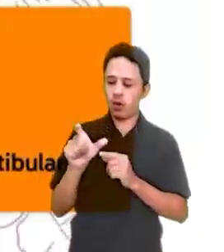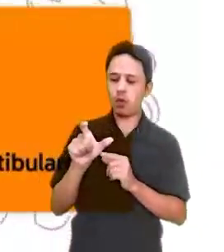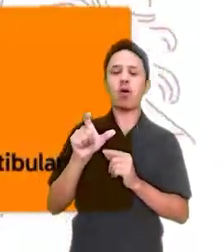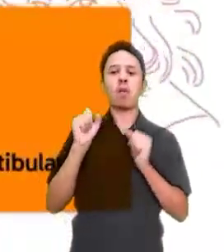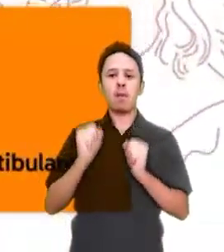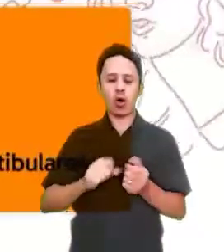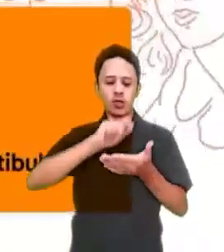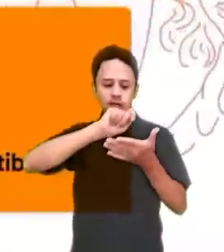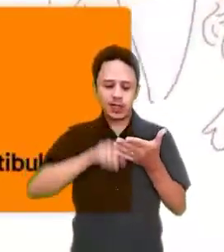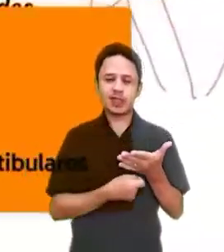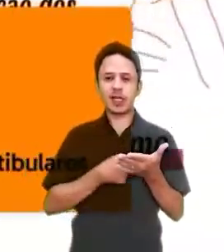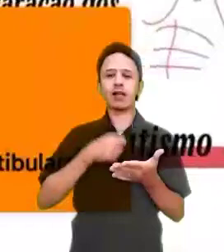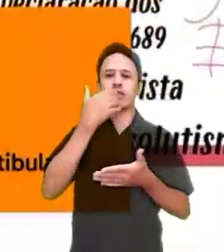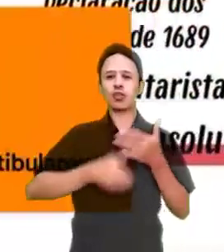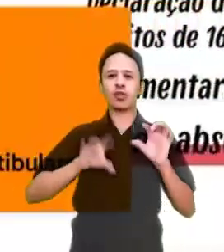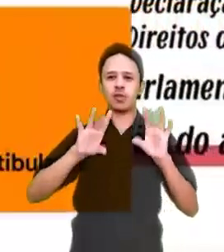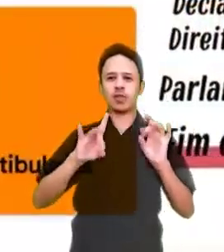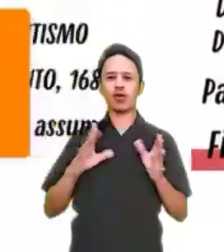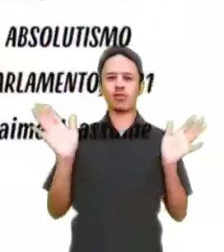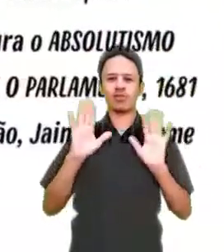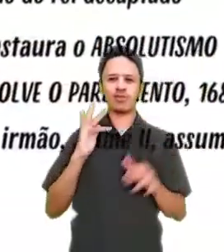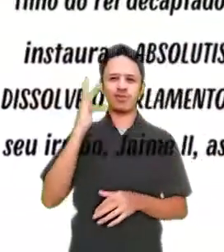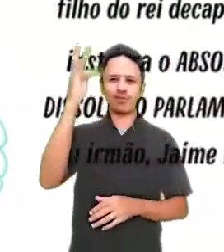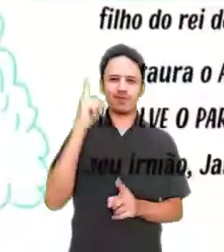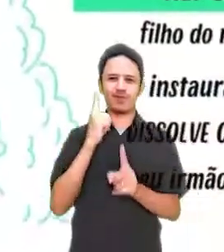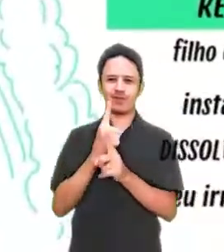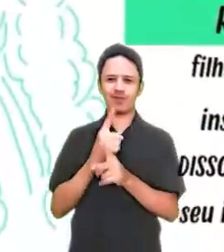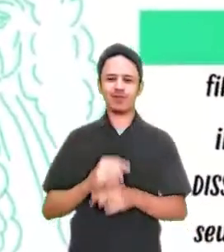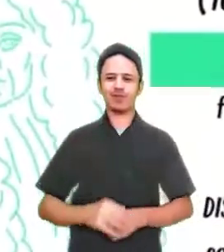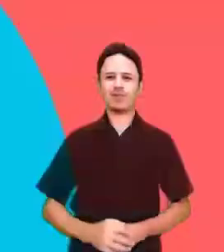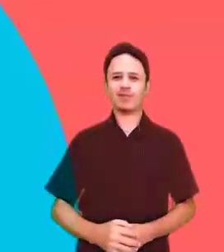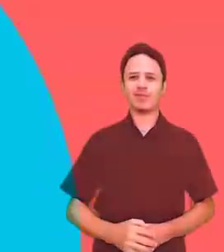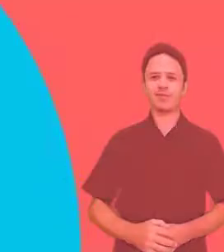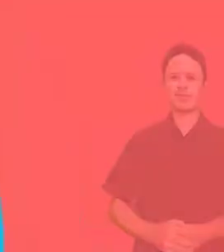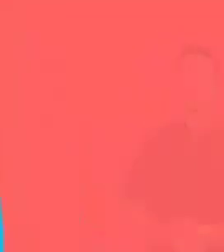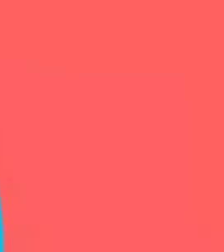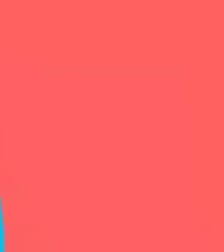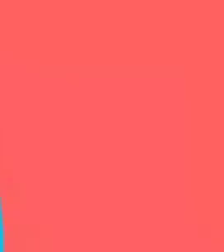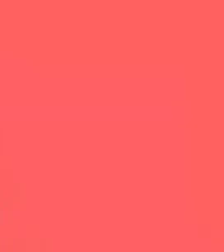você assinar o nosso curso com desconto especial. Então valeu, pessoal. Até a próxima. Até o próximo Quer Que Desenhe.